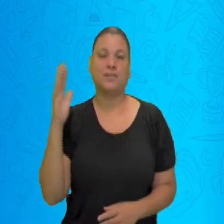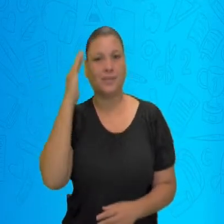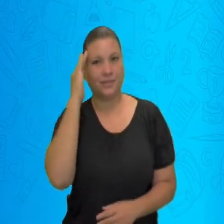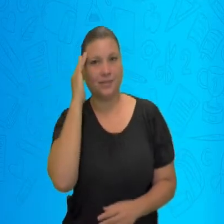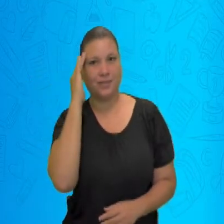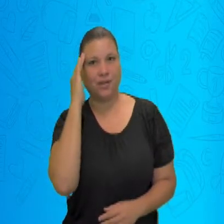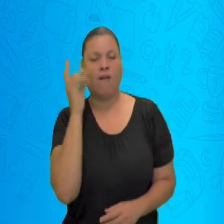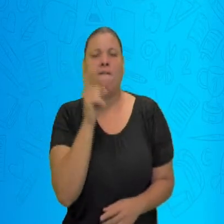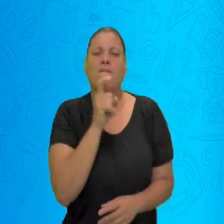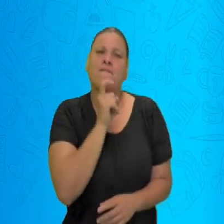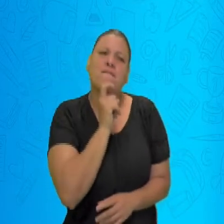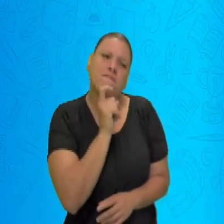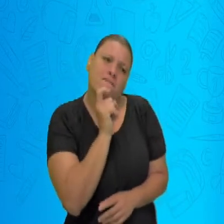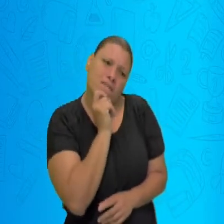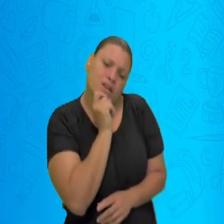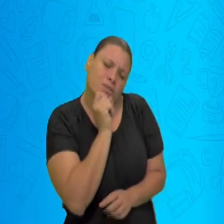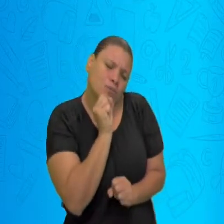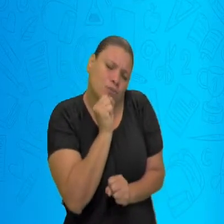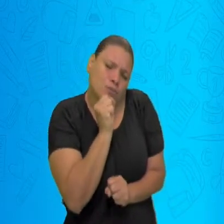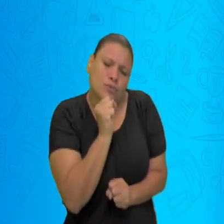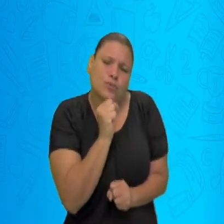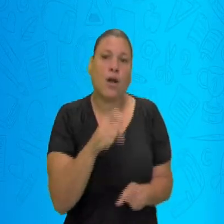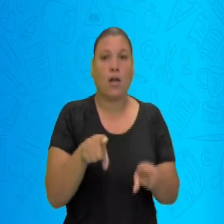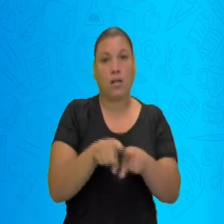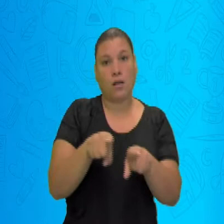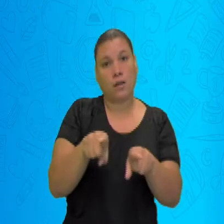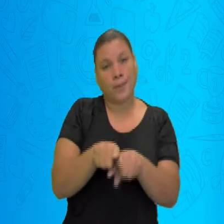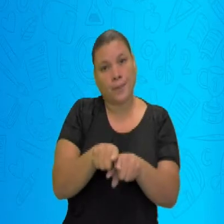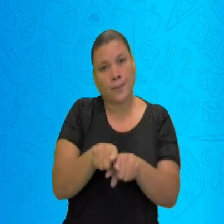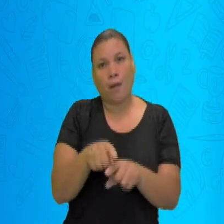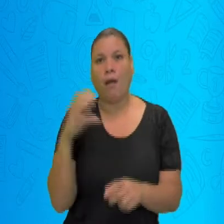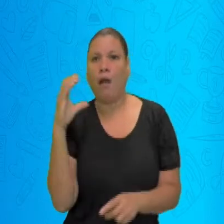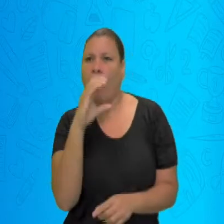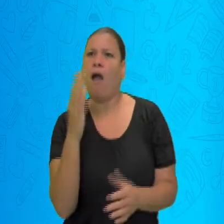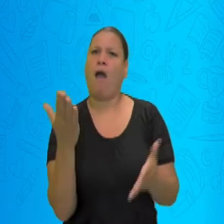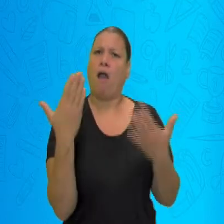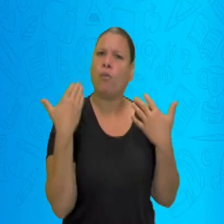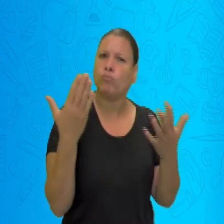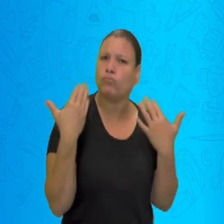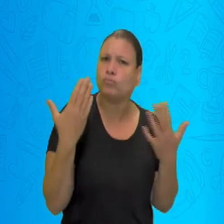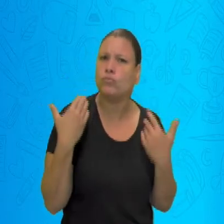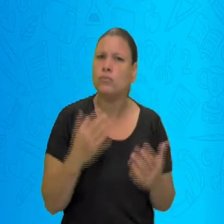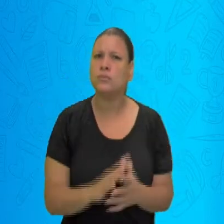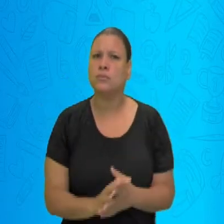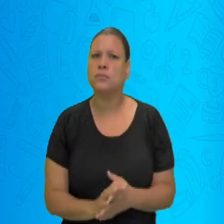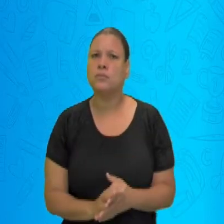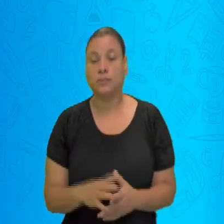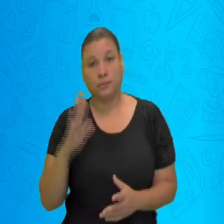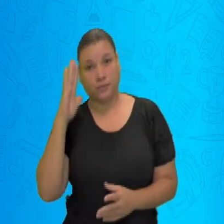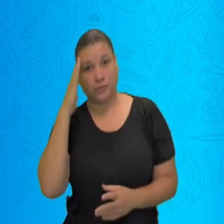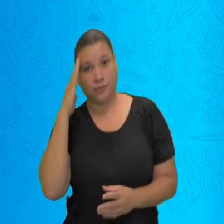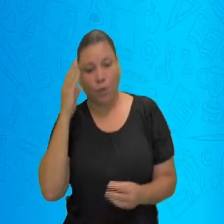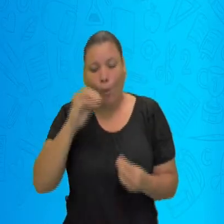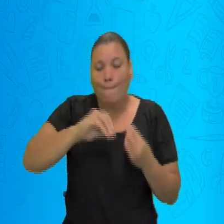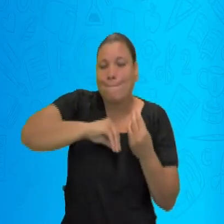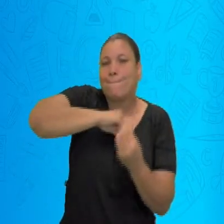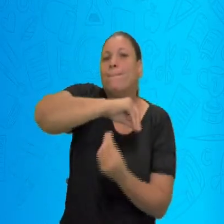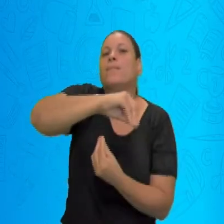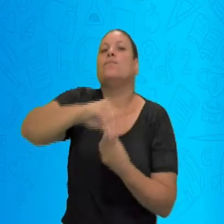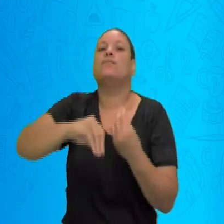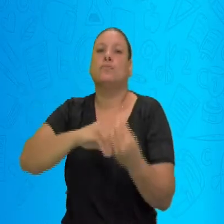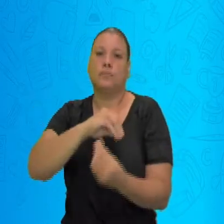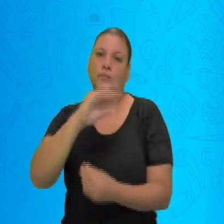nas próximas aulas dentro desta sequência, para conhecer esse